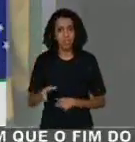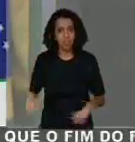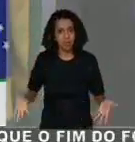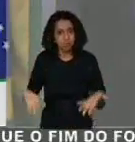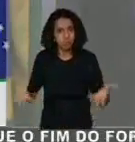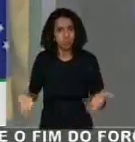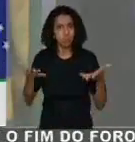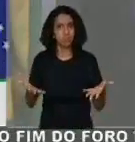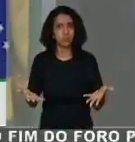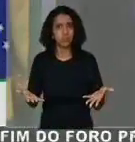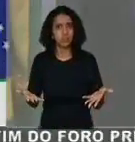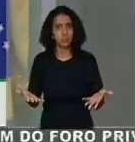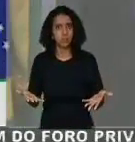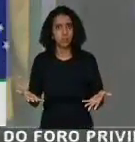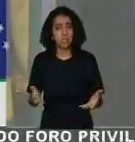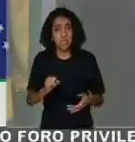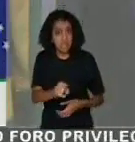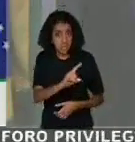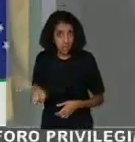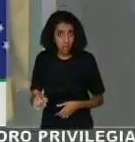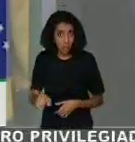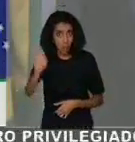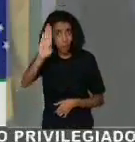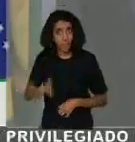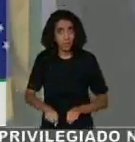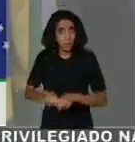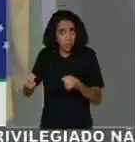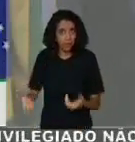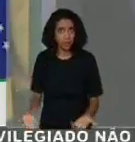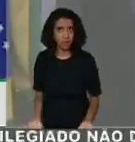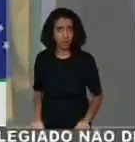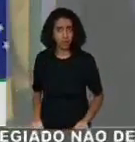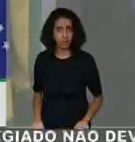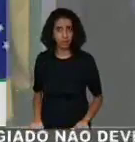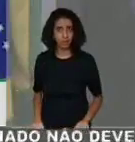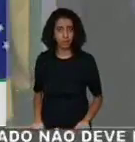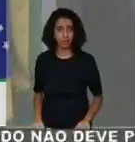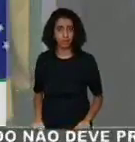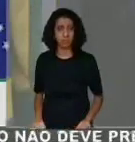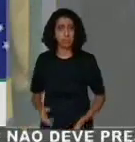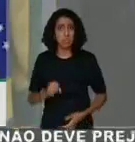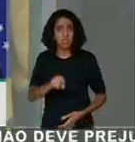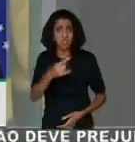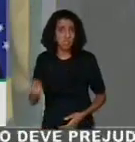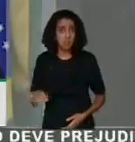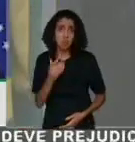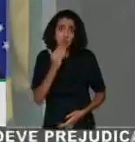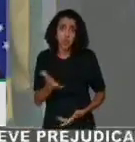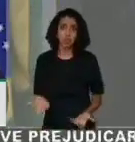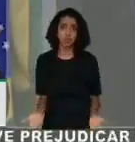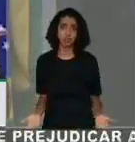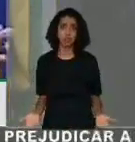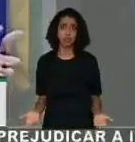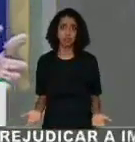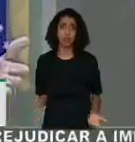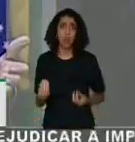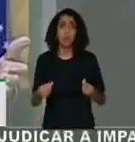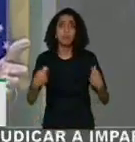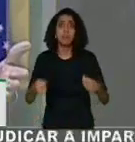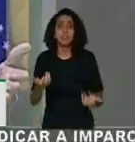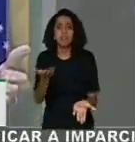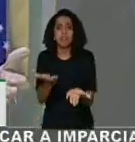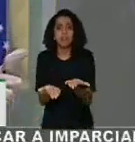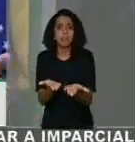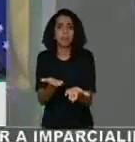Não vão destruir o Estado brasileiro. E sem Estado não tem como equilibrar as